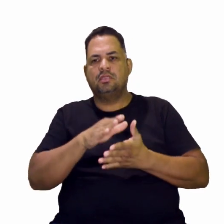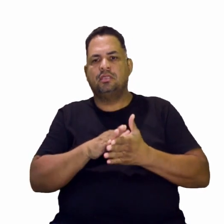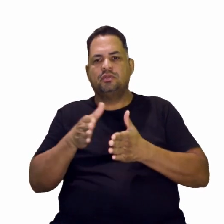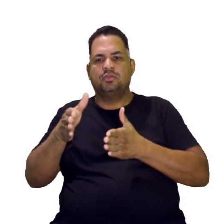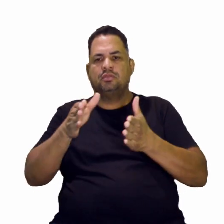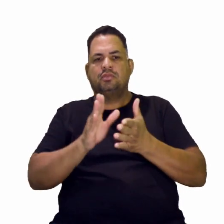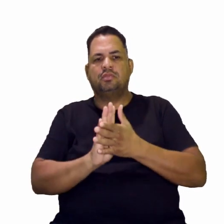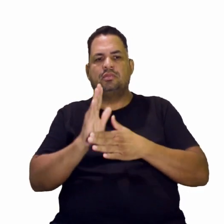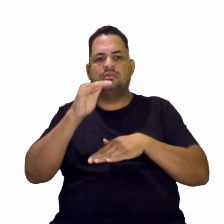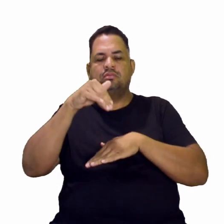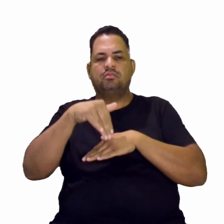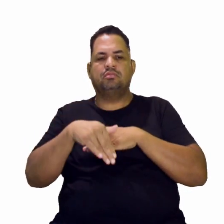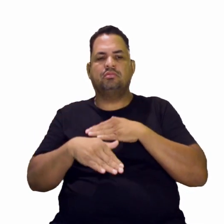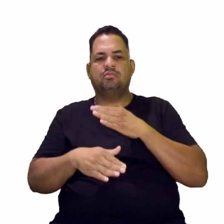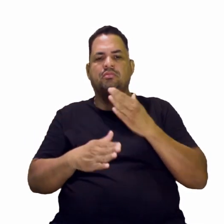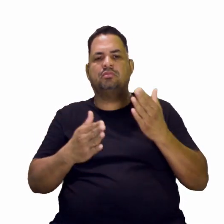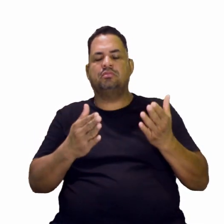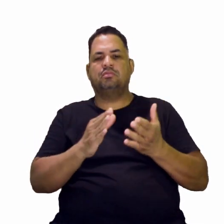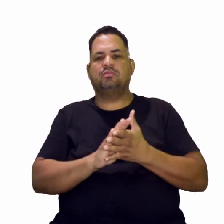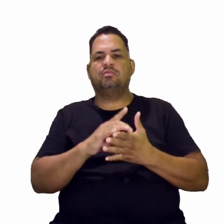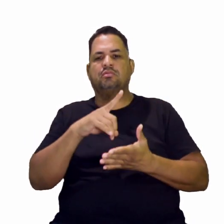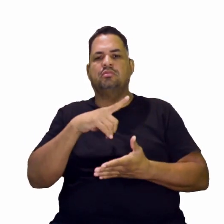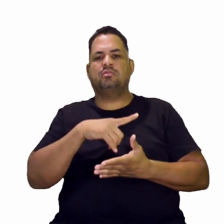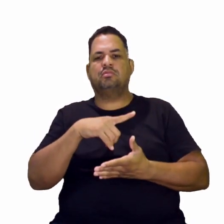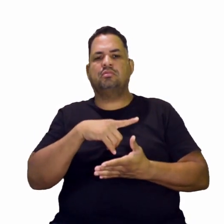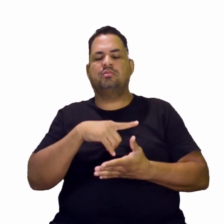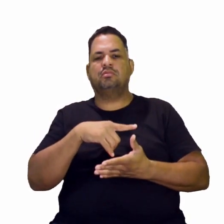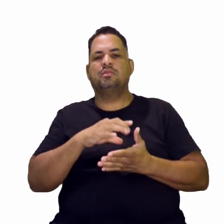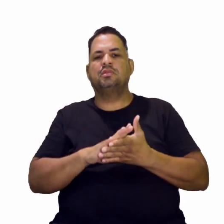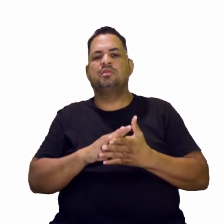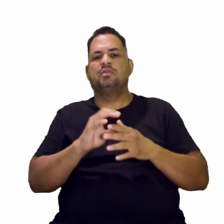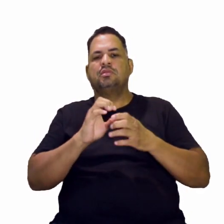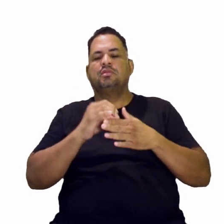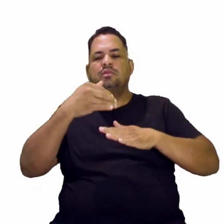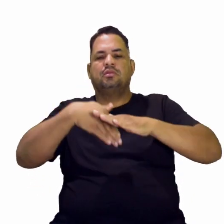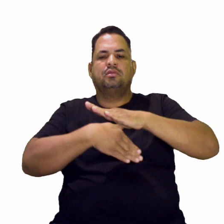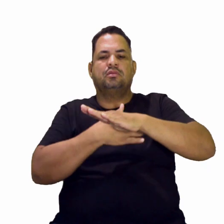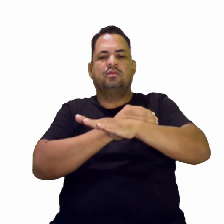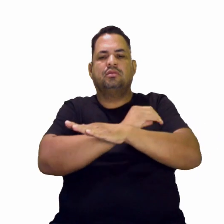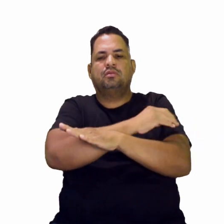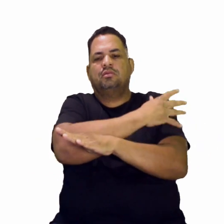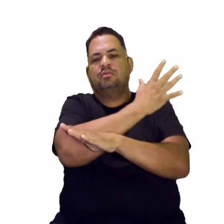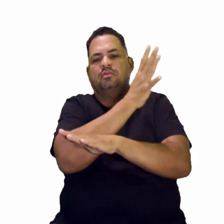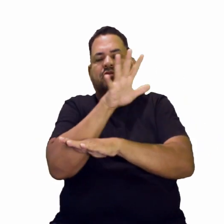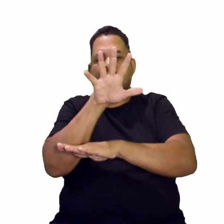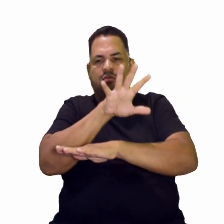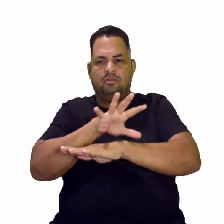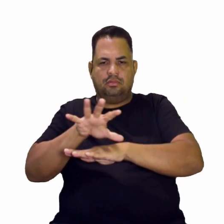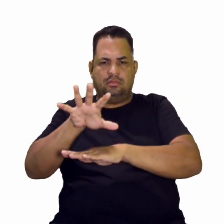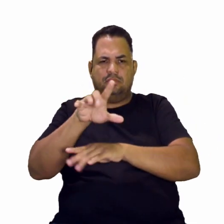lagoas, mananciais e etc. Nestes ecossistemas também